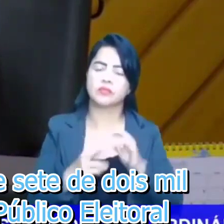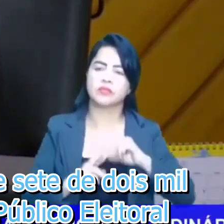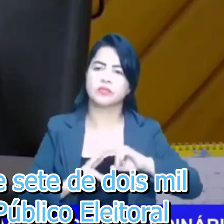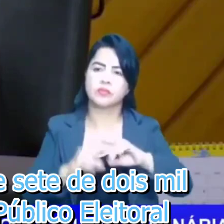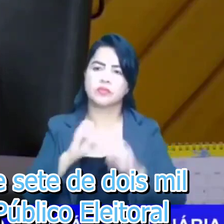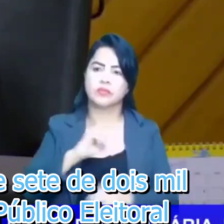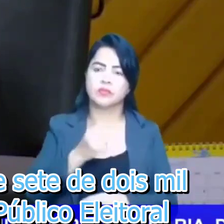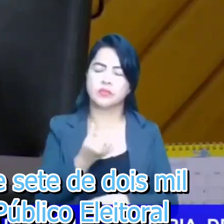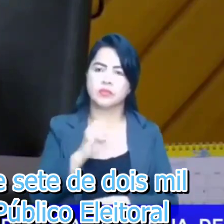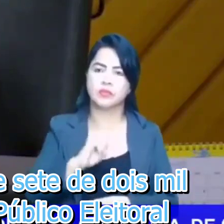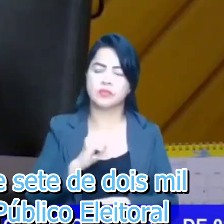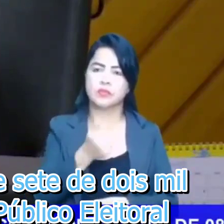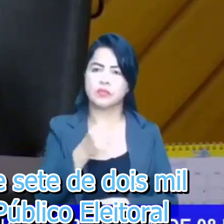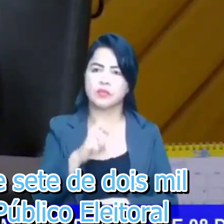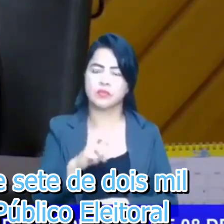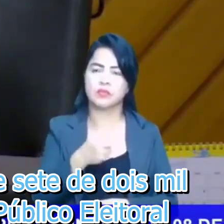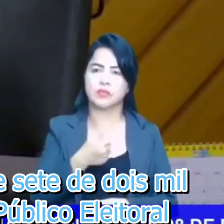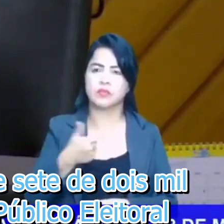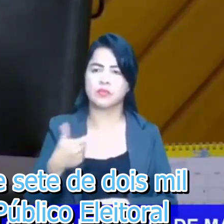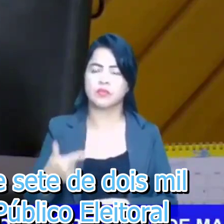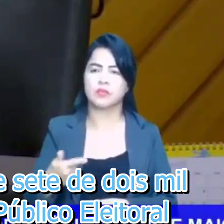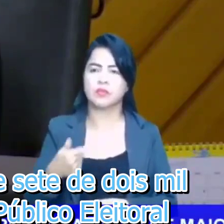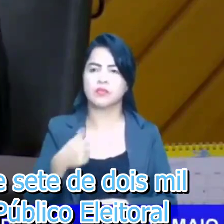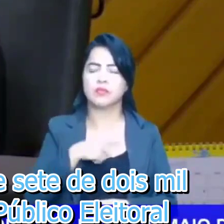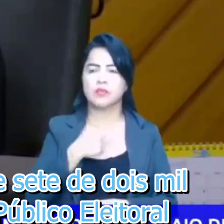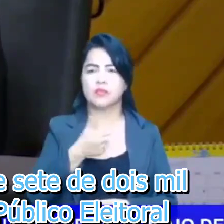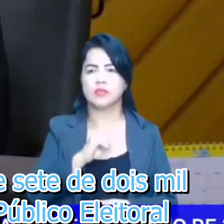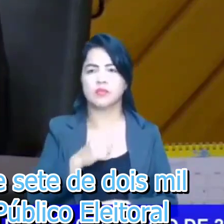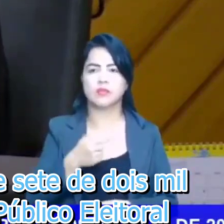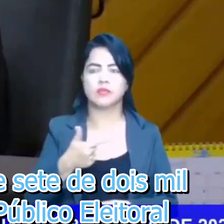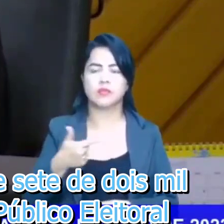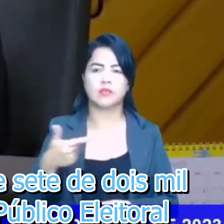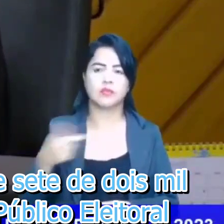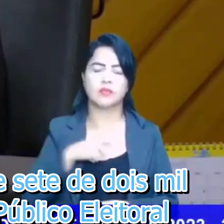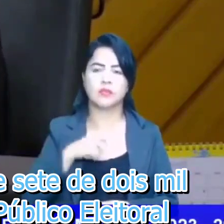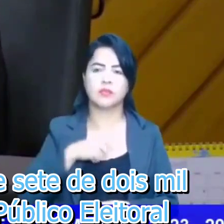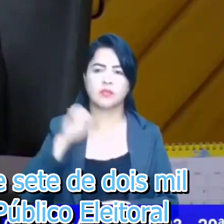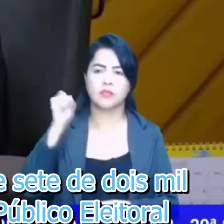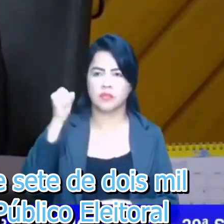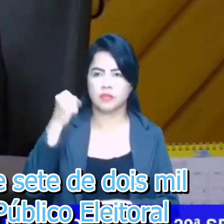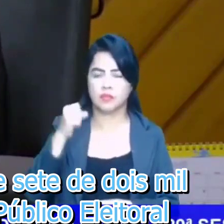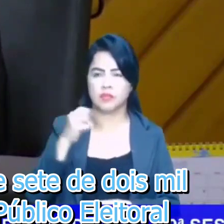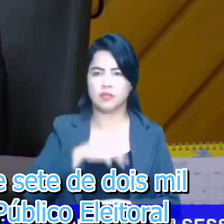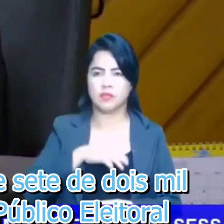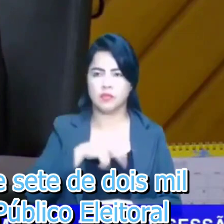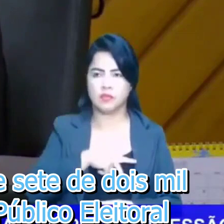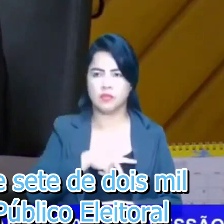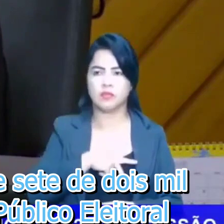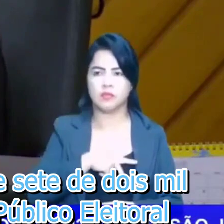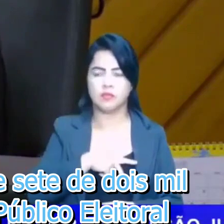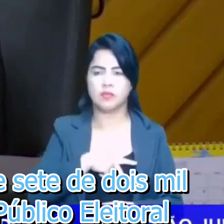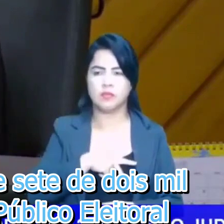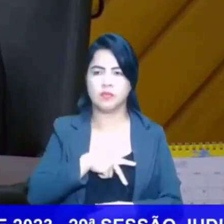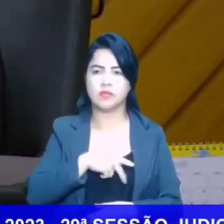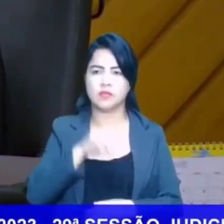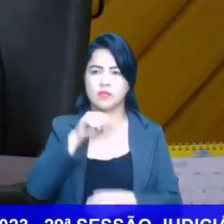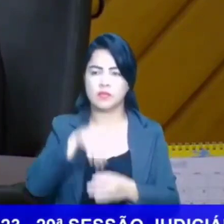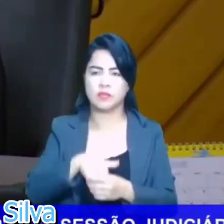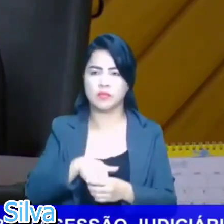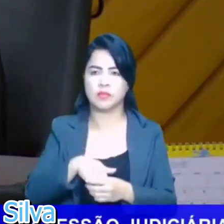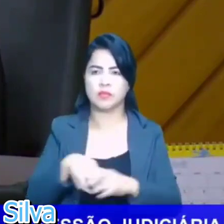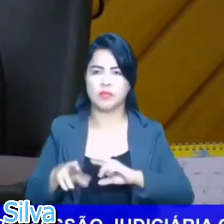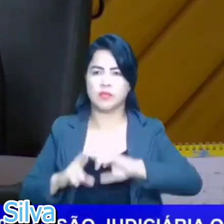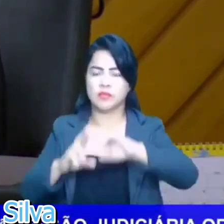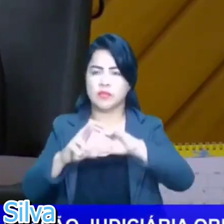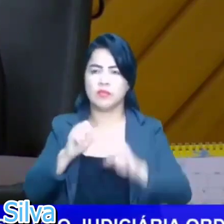número 060-1527, de 2022. Origem é Santana, representante ao Ministério Público Eleitoral. Representadas